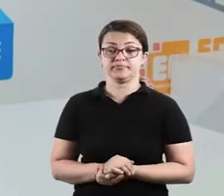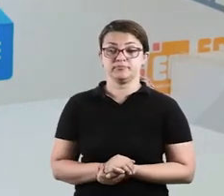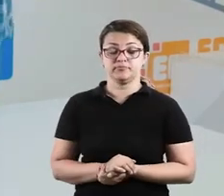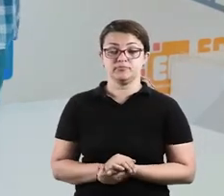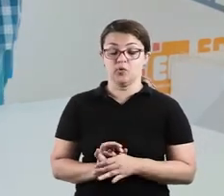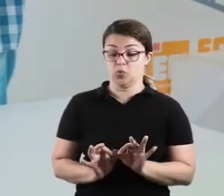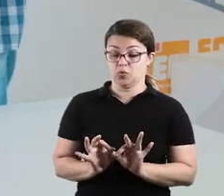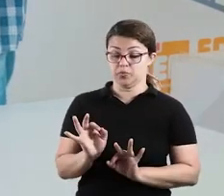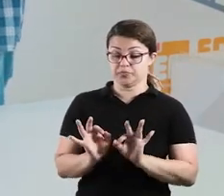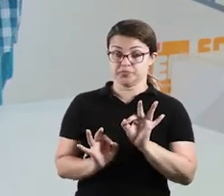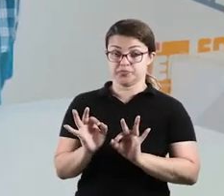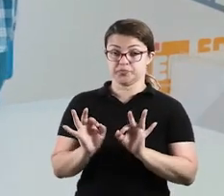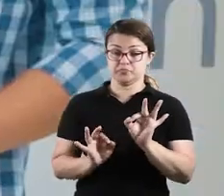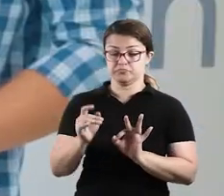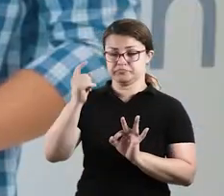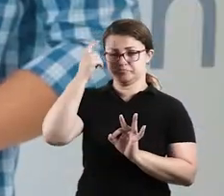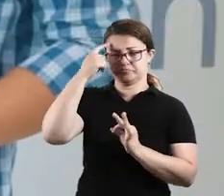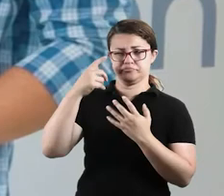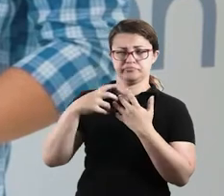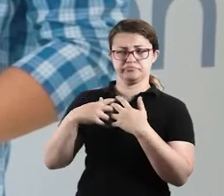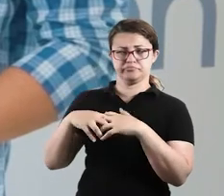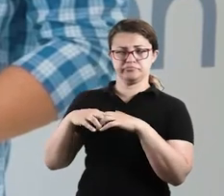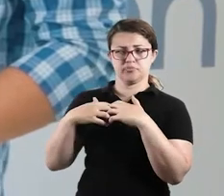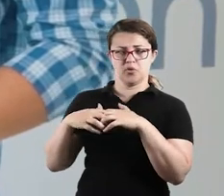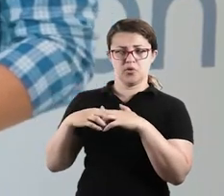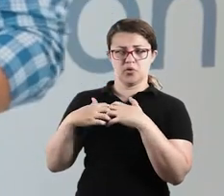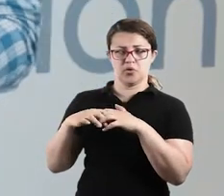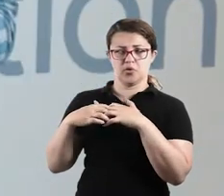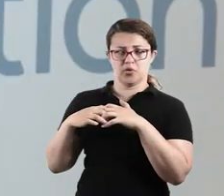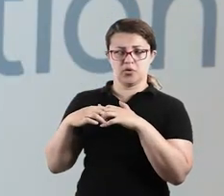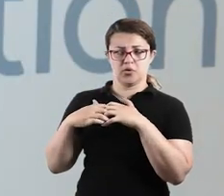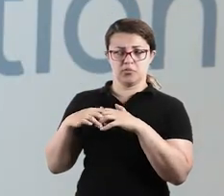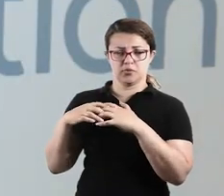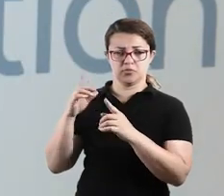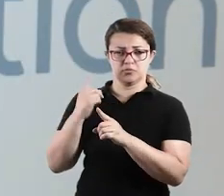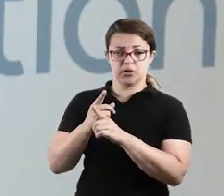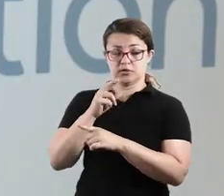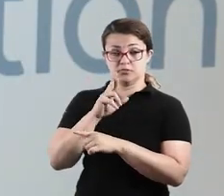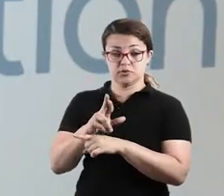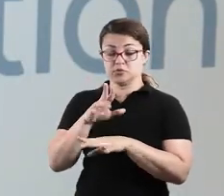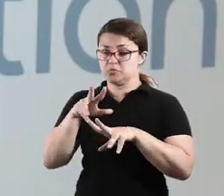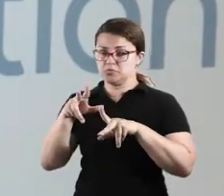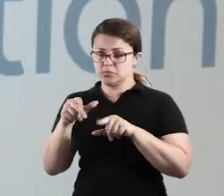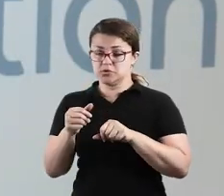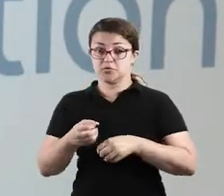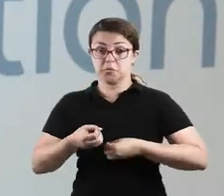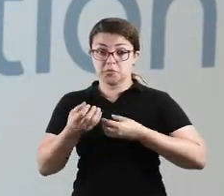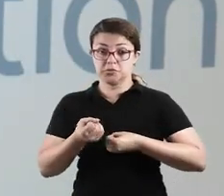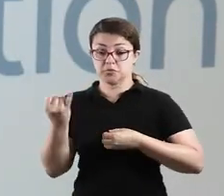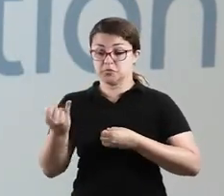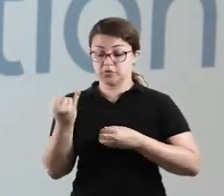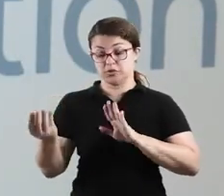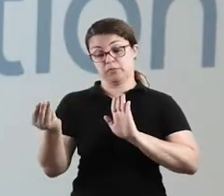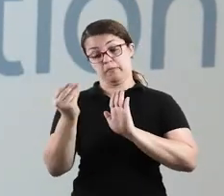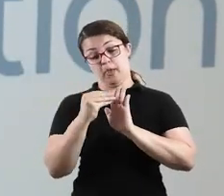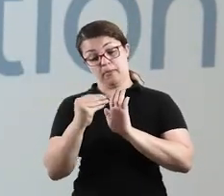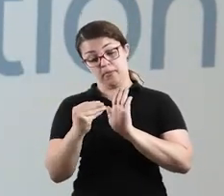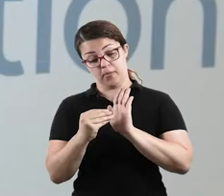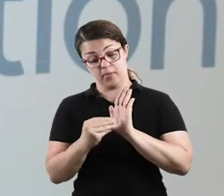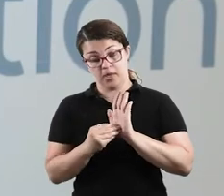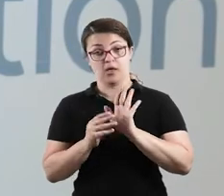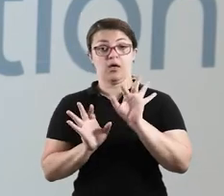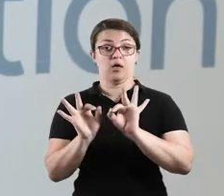bem? Organize tudo e pense em forma de resolver esse problema. Depois que você foi anotando todos os dados, você